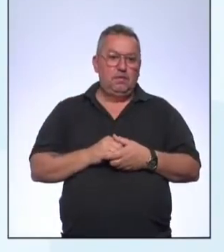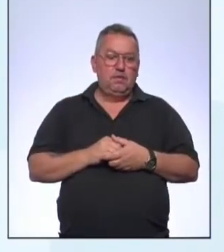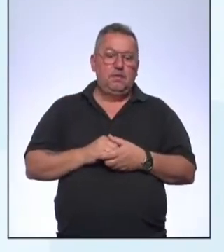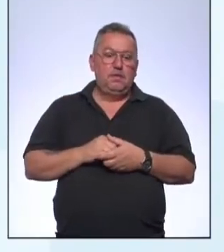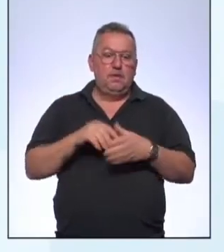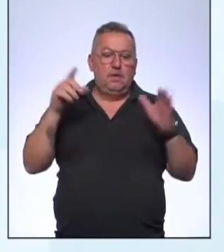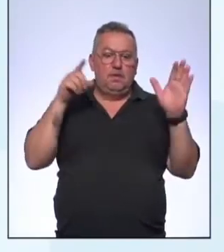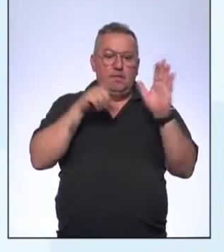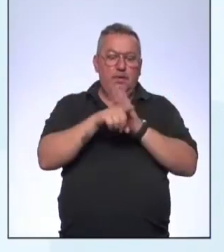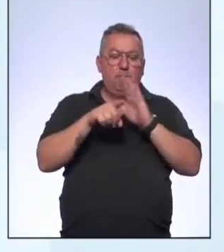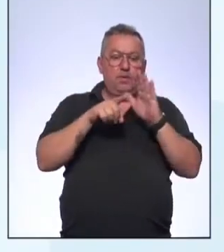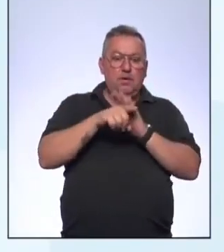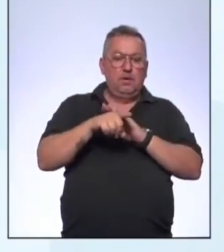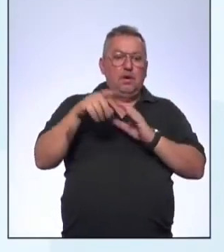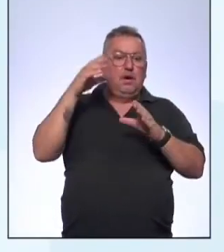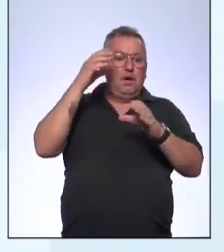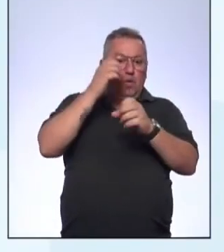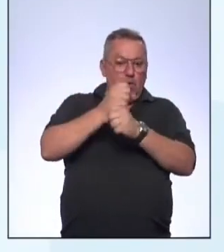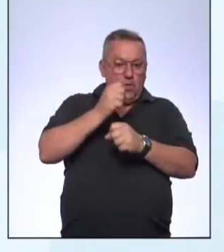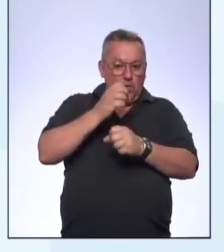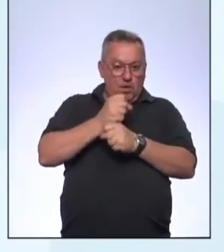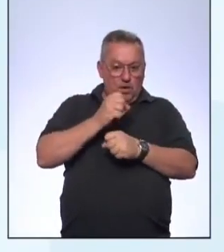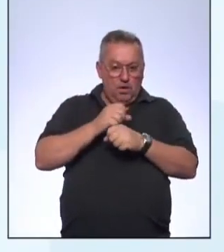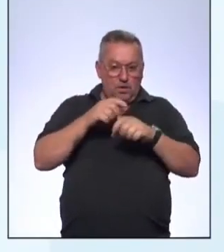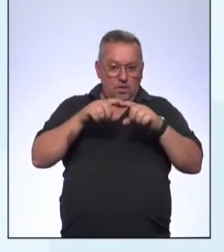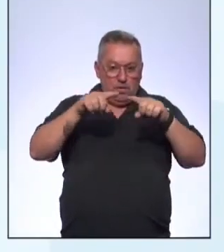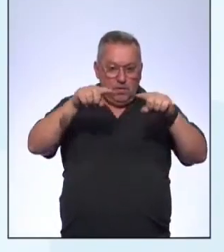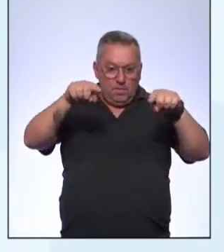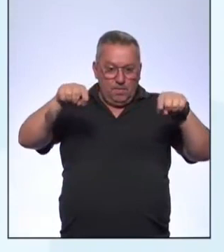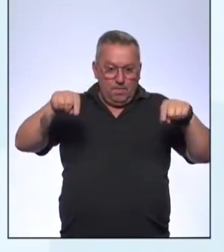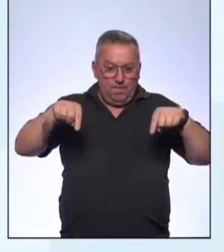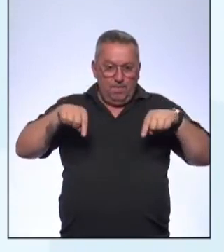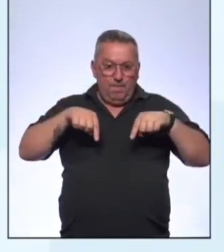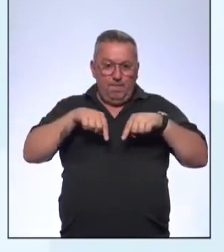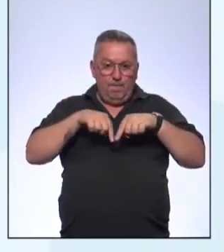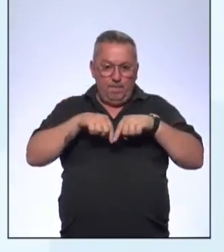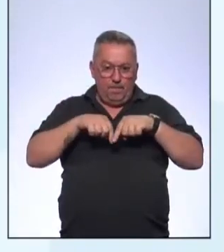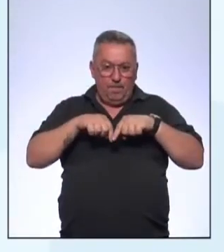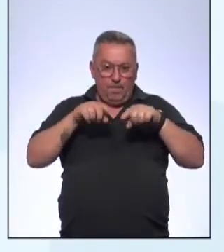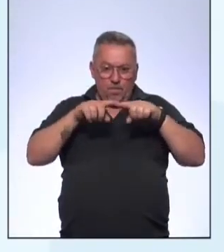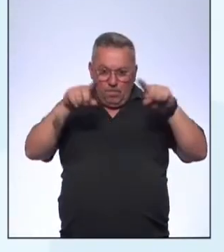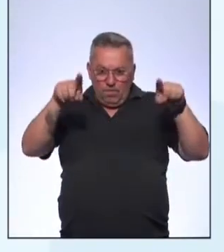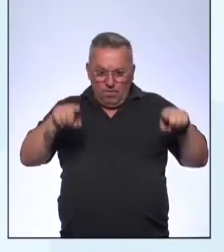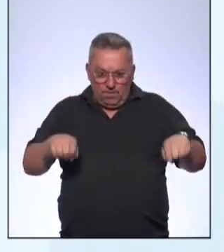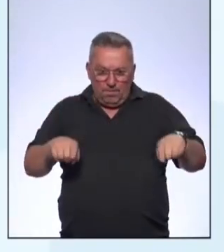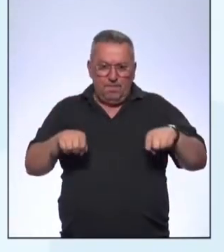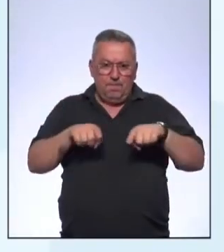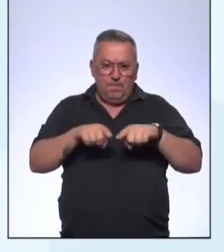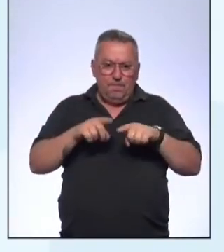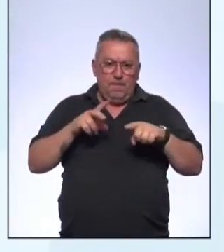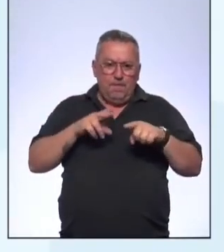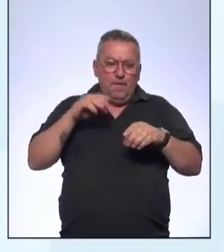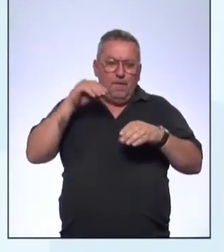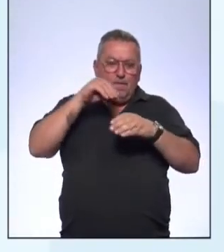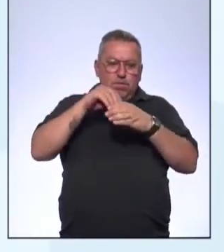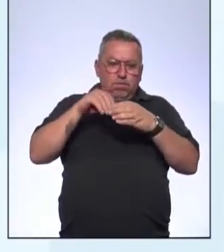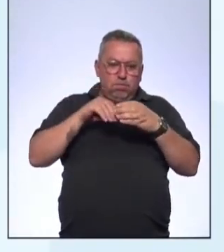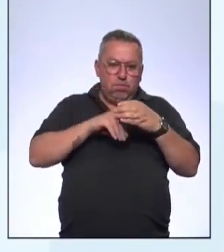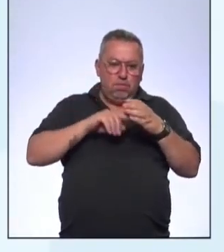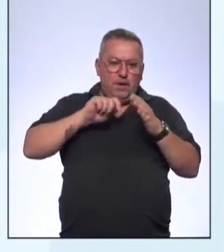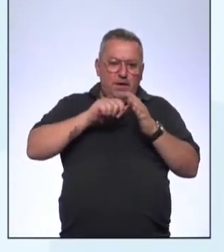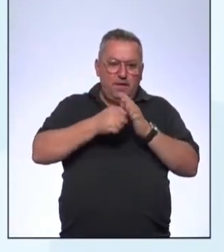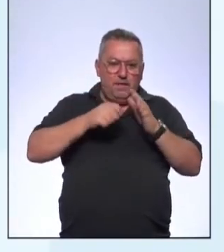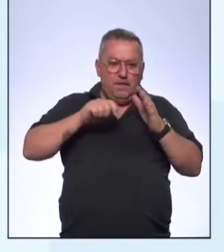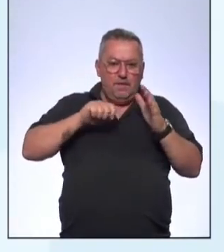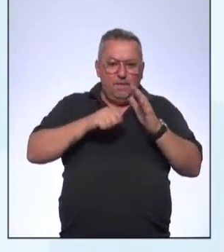A pergunta é, calcule a área da superfície da chapa que será coberta quando